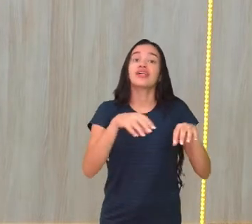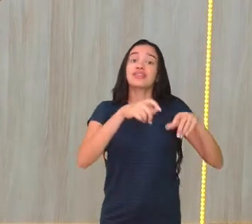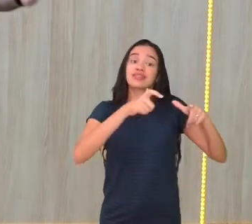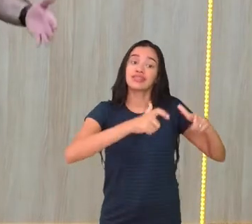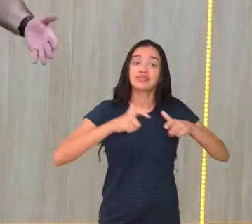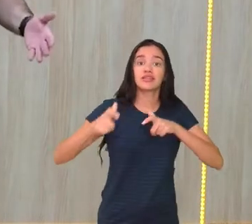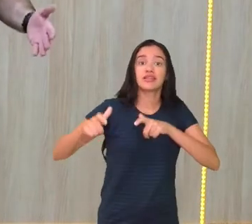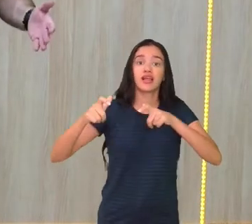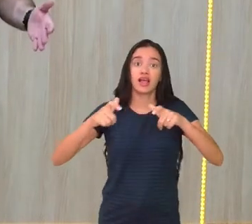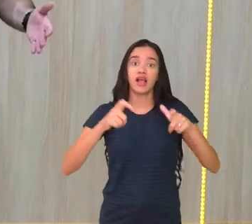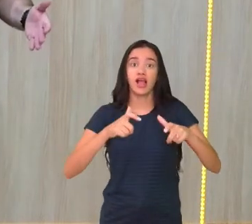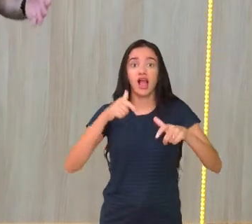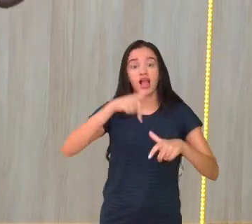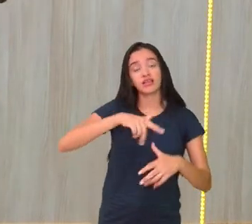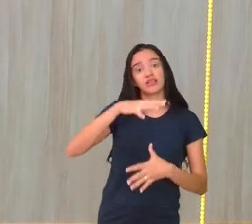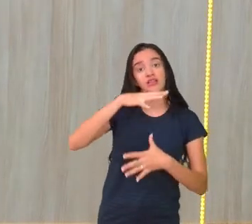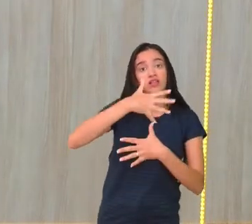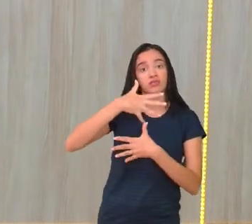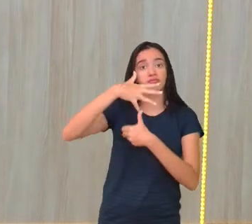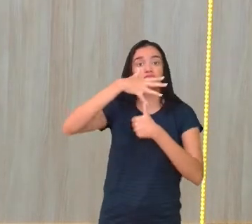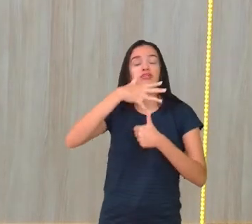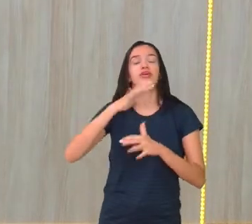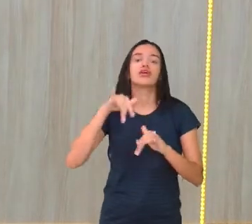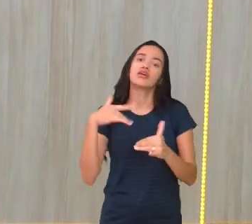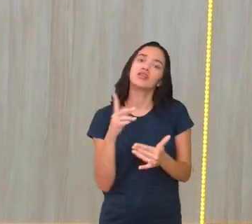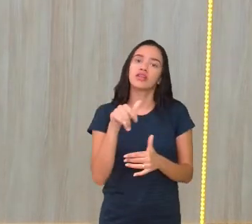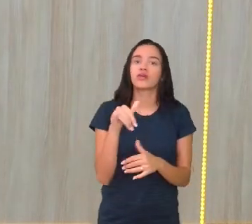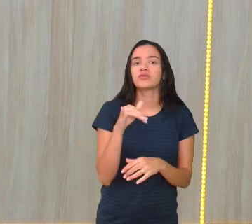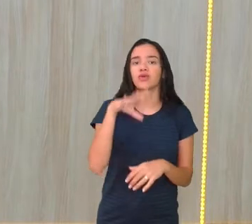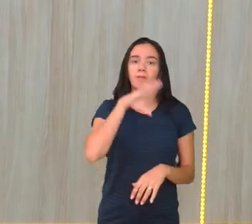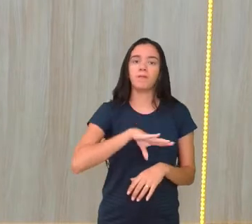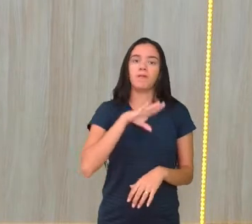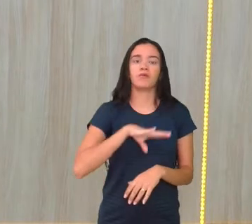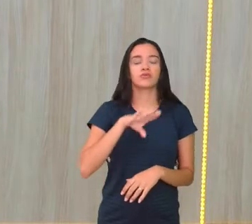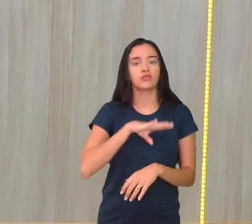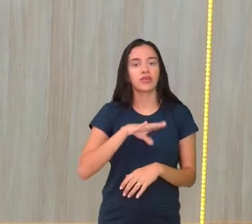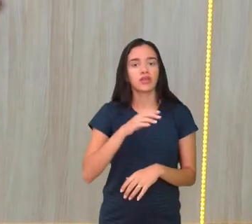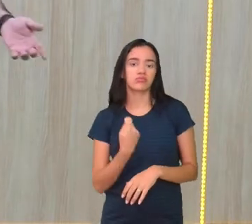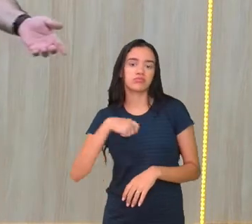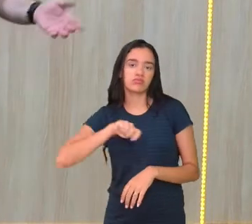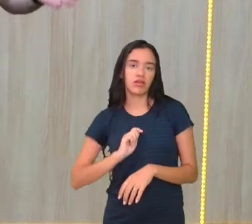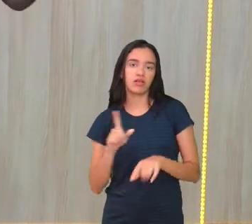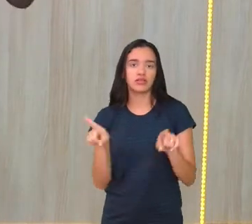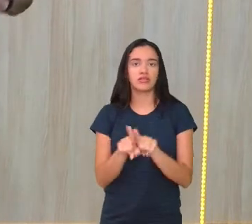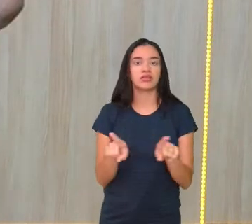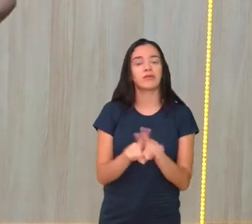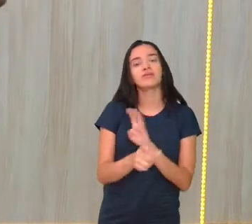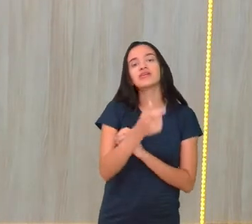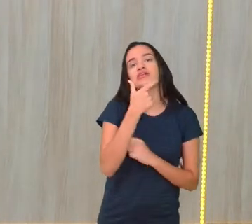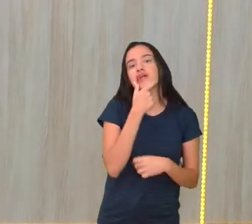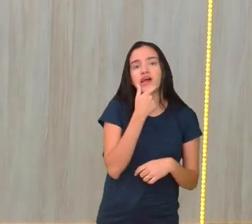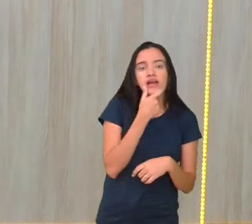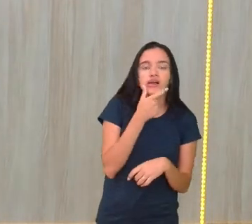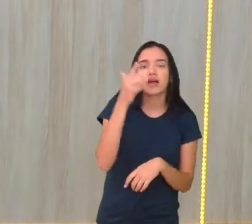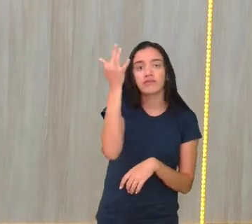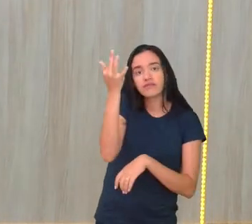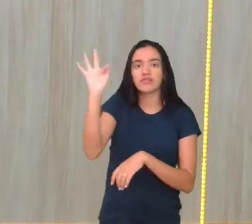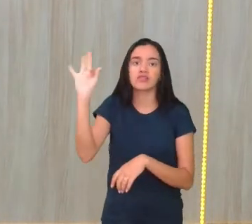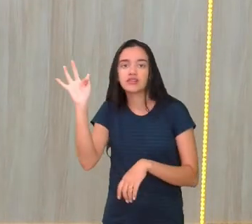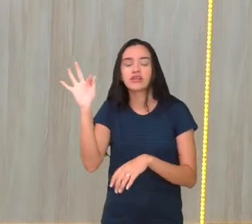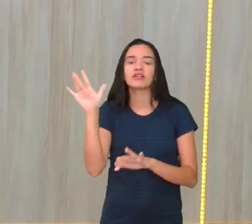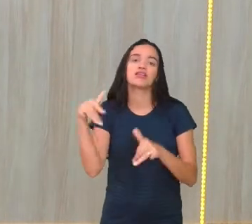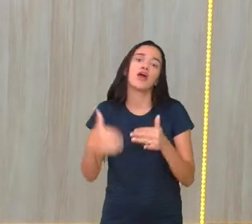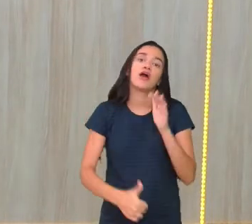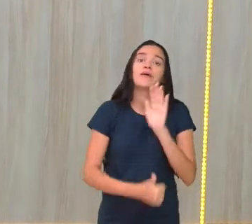no continente americano. Né? Então, quando portugueses, espanhóis, holandeses, ingleses, franceses, que